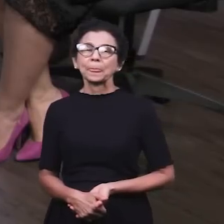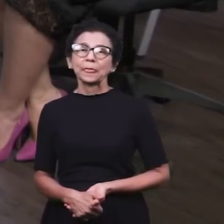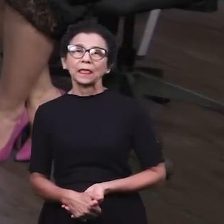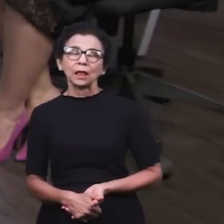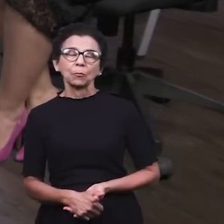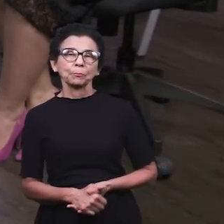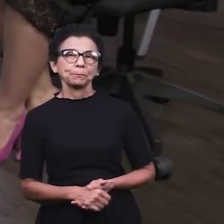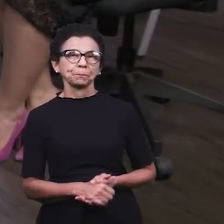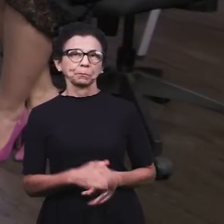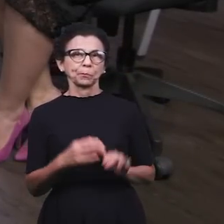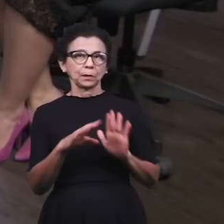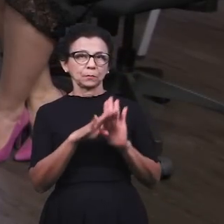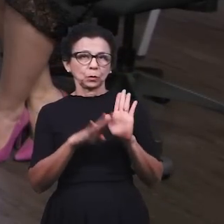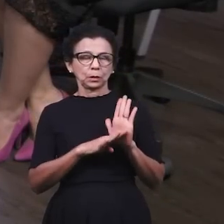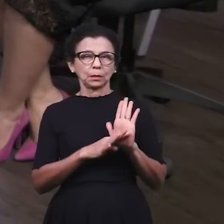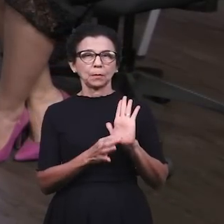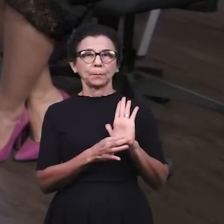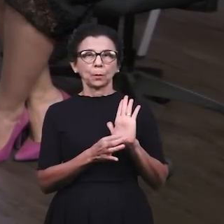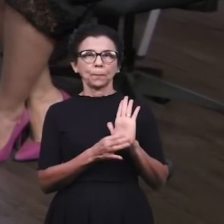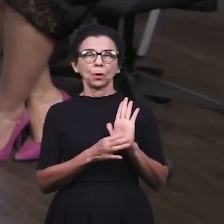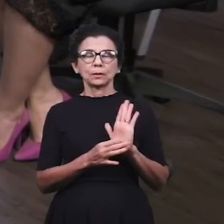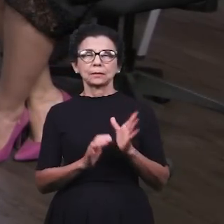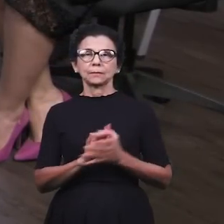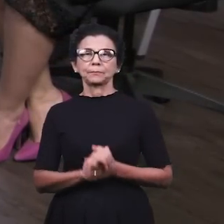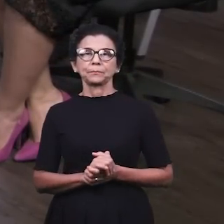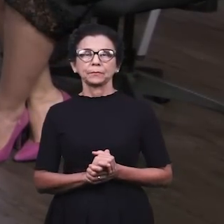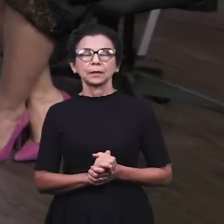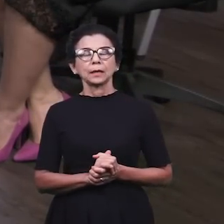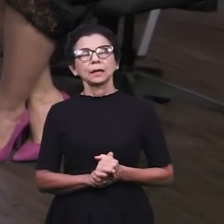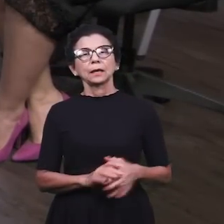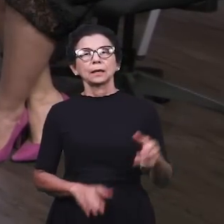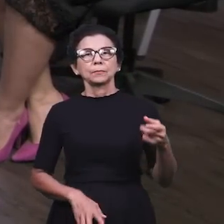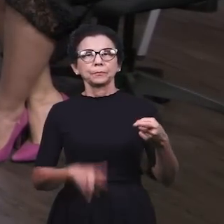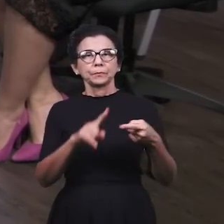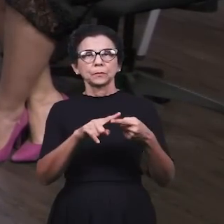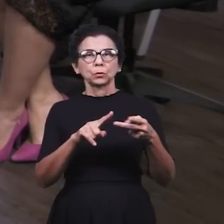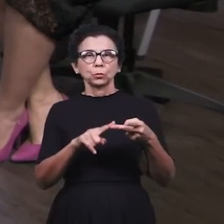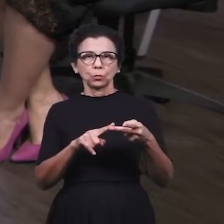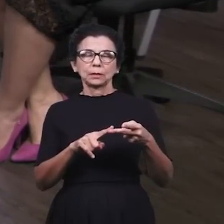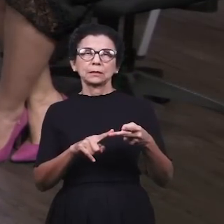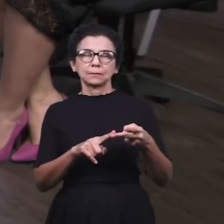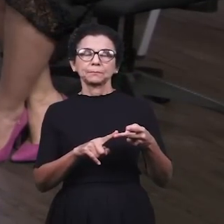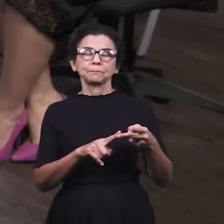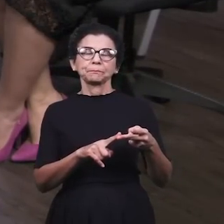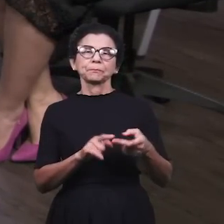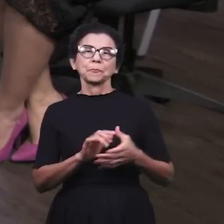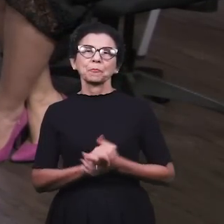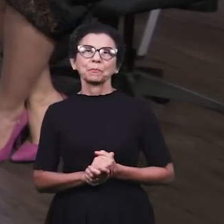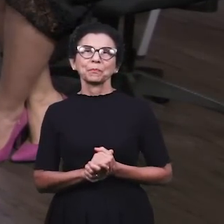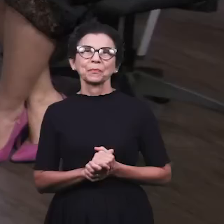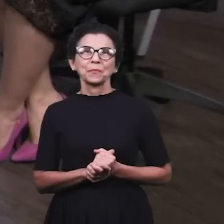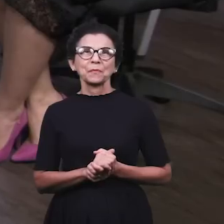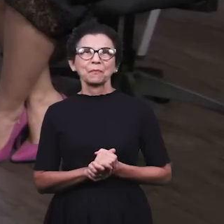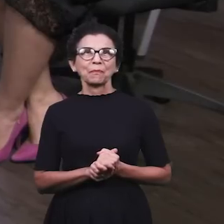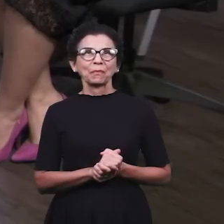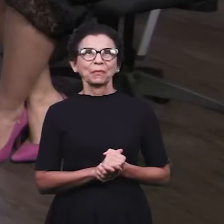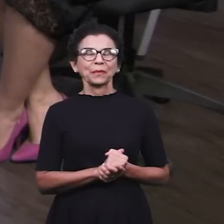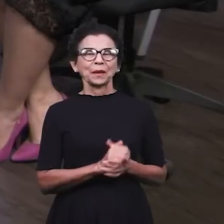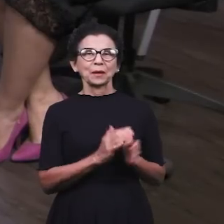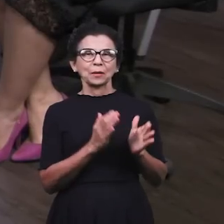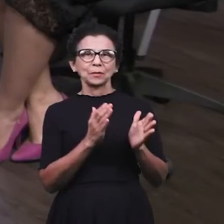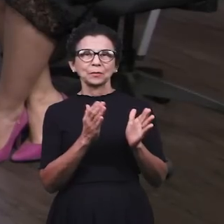agora é fazê-lo em 2 etapas. Na semana passada nós já começamos com esse mesmo tema, que daqui a pouquinho a Nínive vai falar sobre